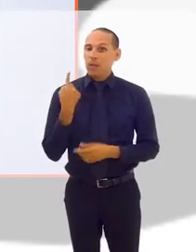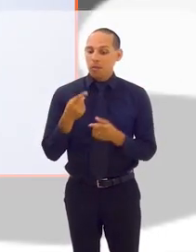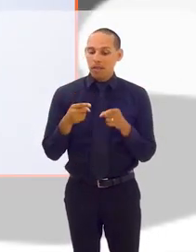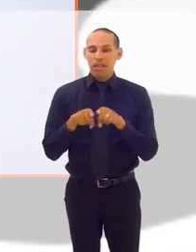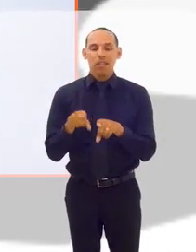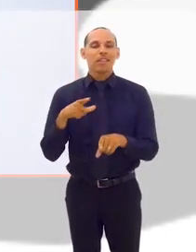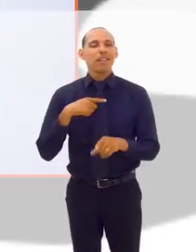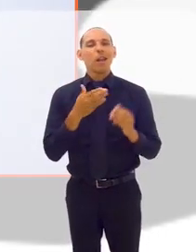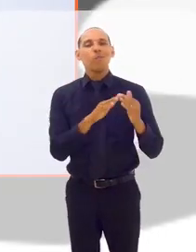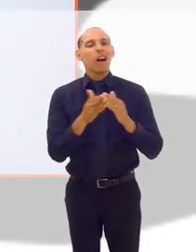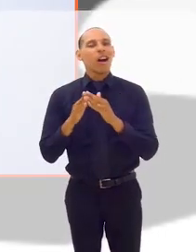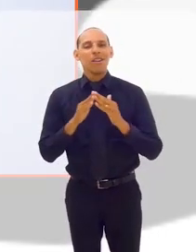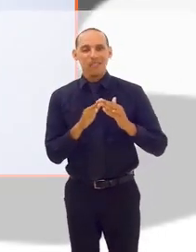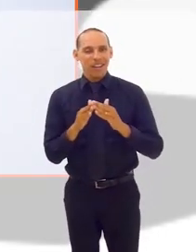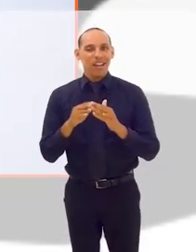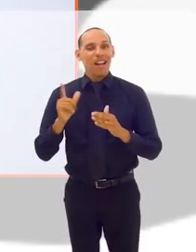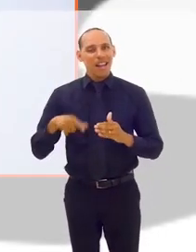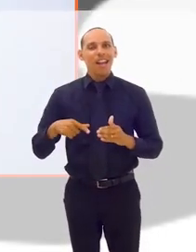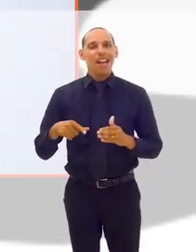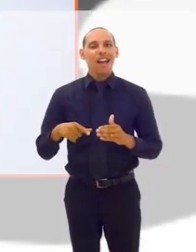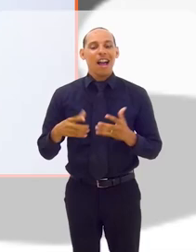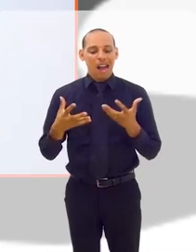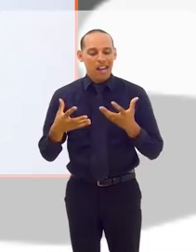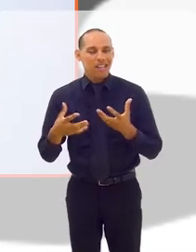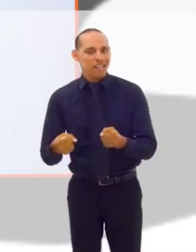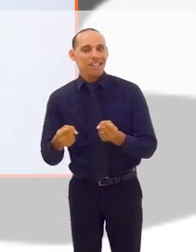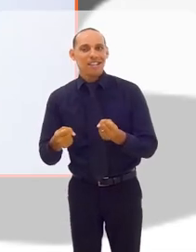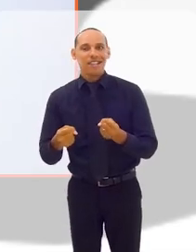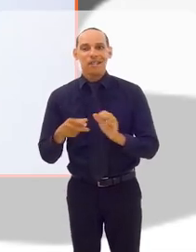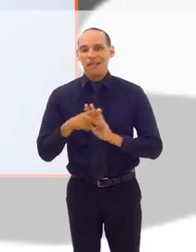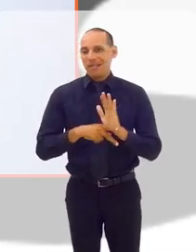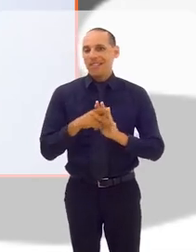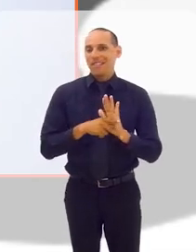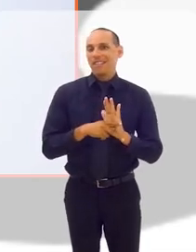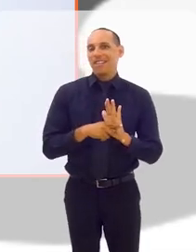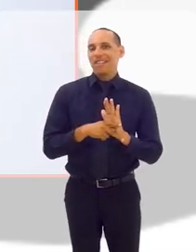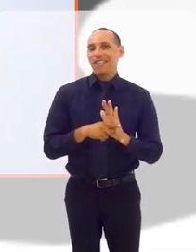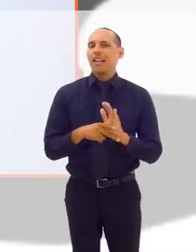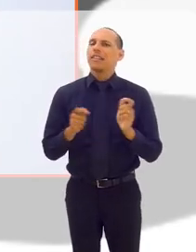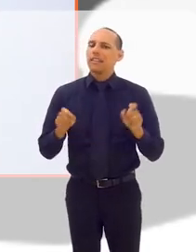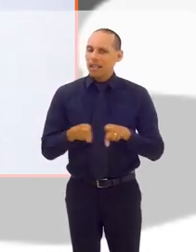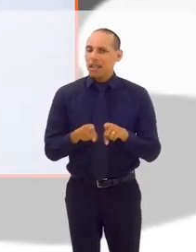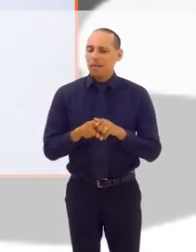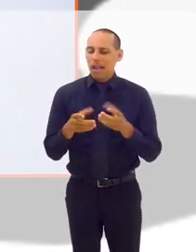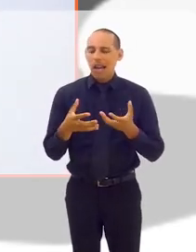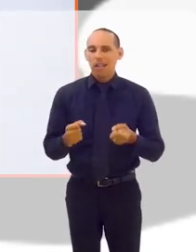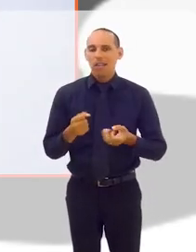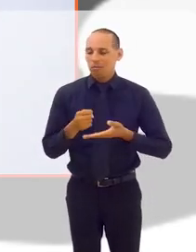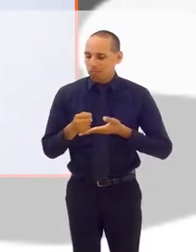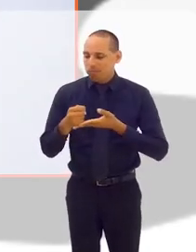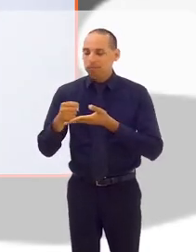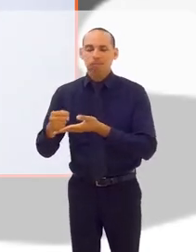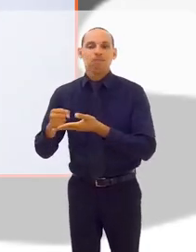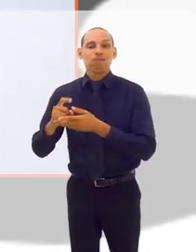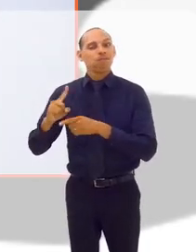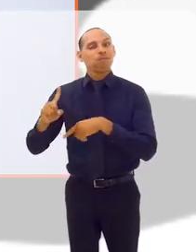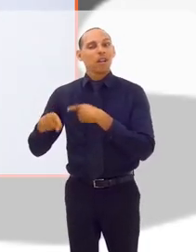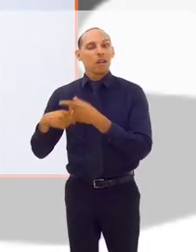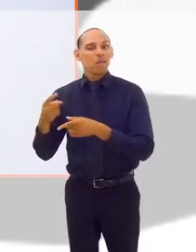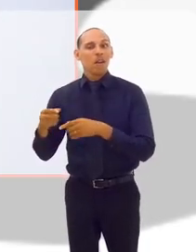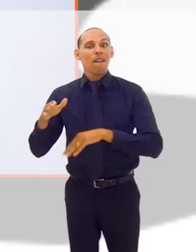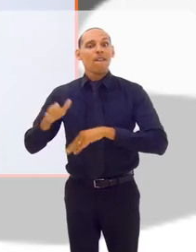um parceiro, uma favela parceira, que abraçou o projeto, já permitiu fazer uma doação lá inicialmente, e